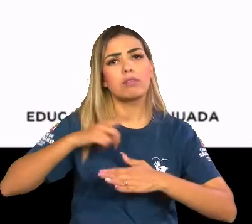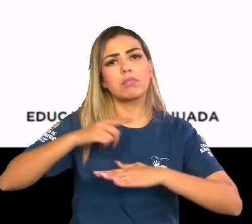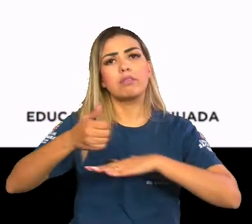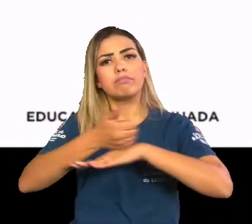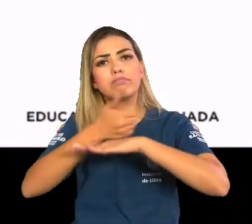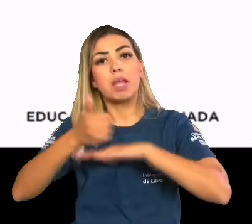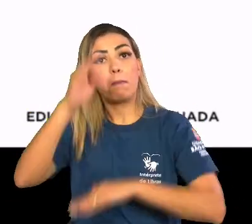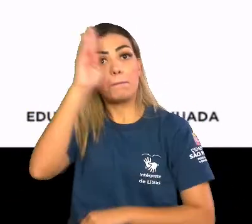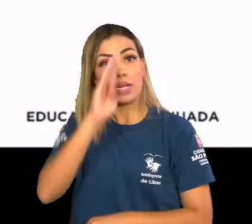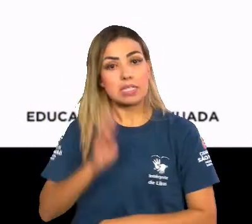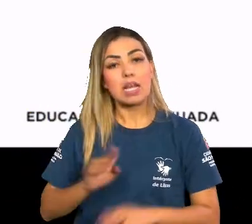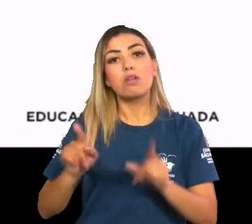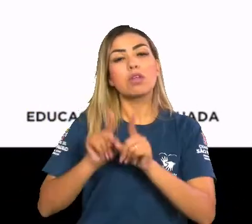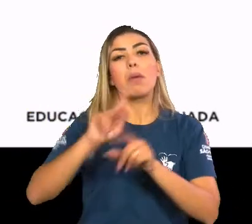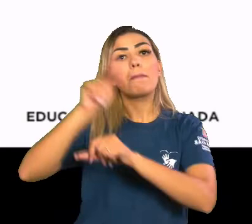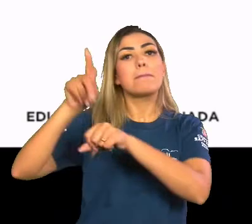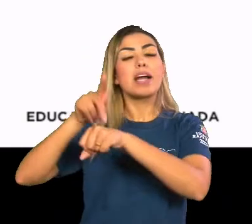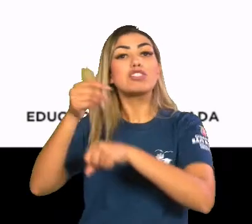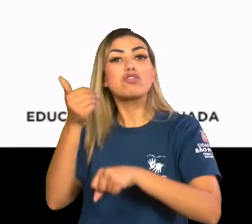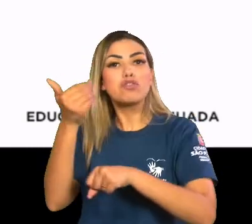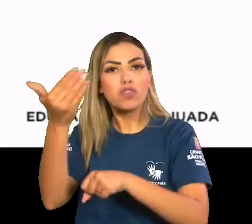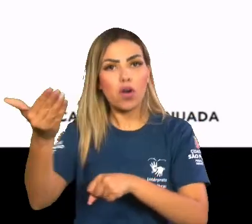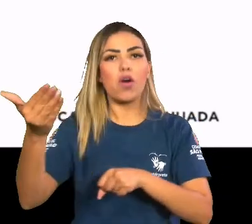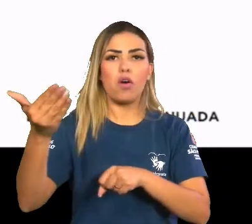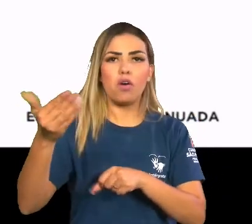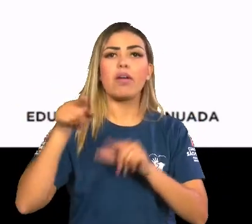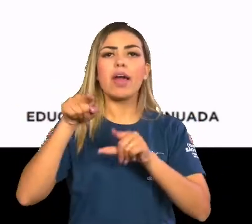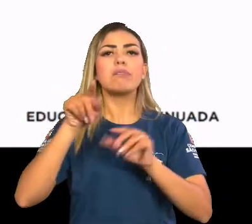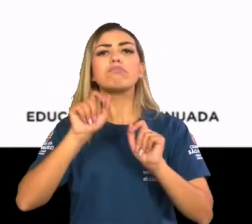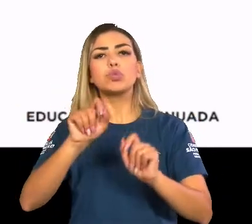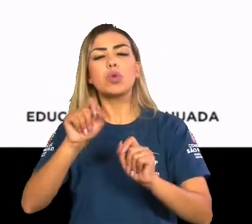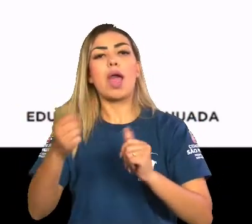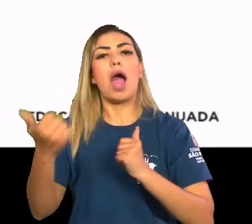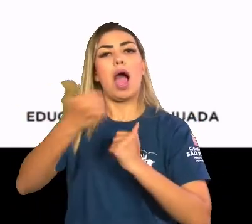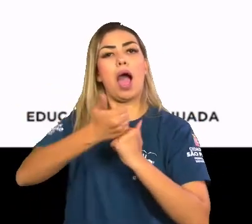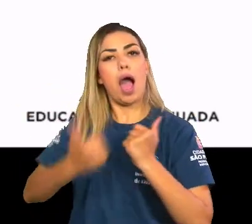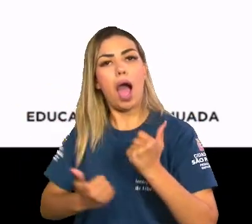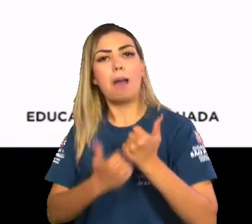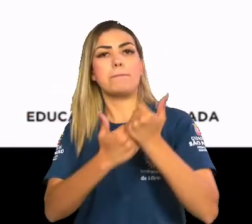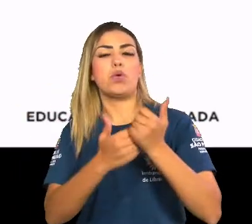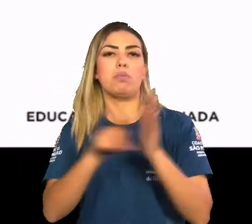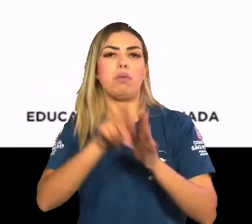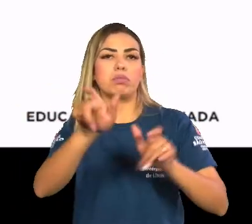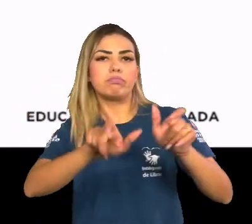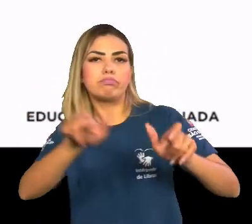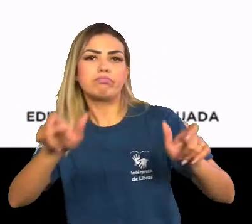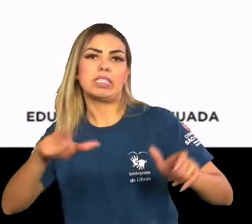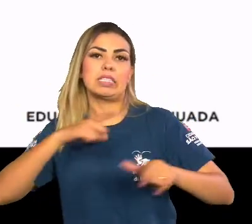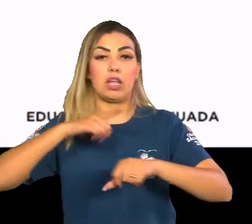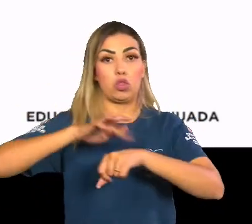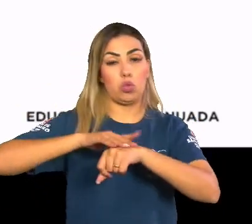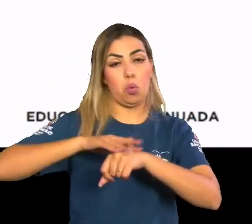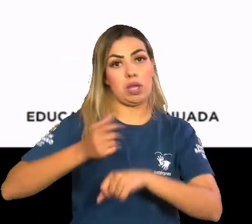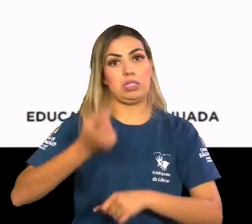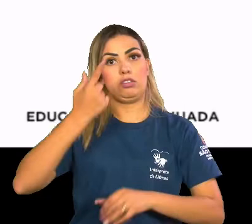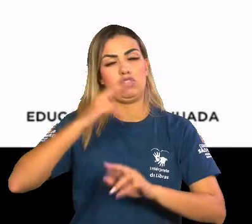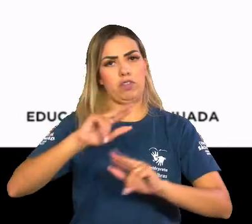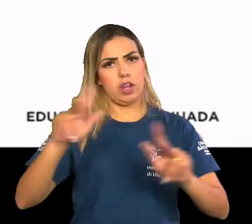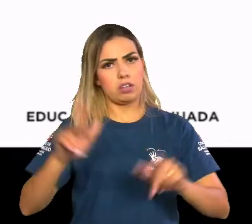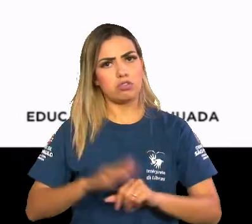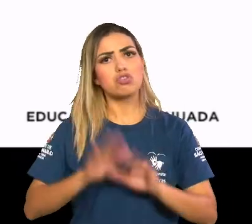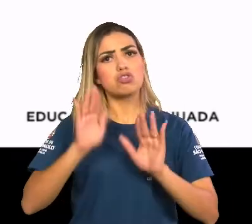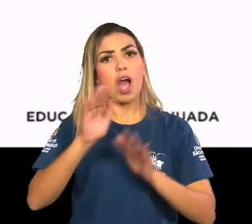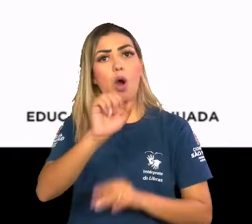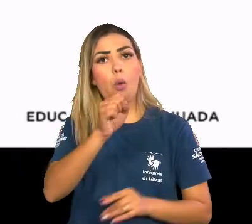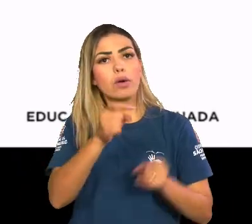e internacionais representando os pacientes raros do Brasil e do mundo. Ao todo, foram desenvolvidas 8